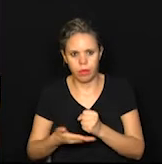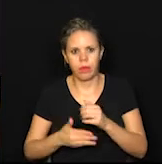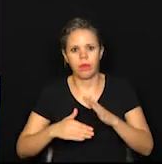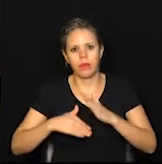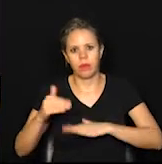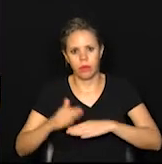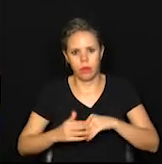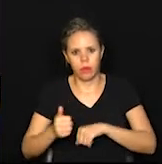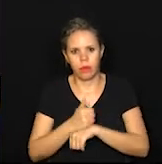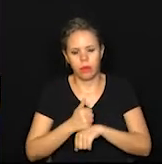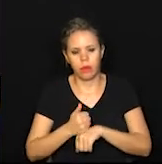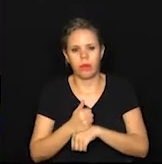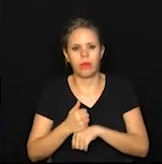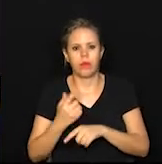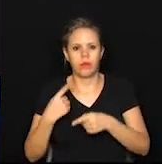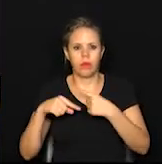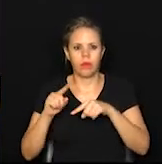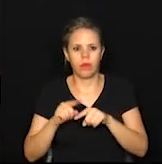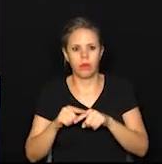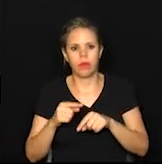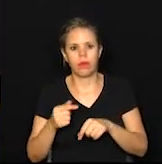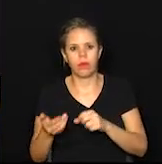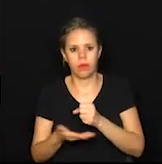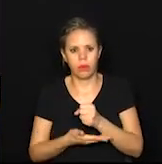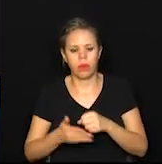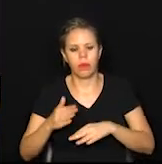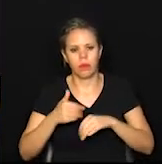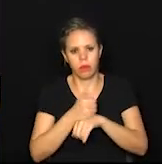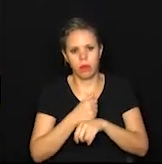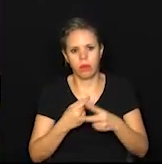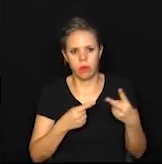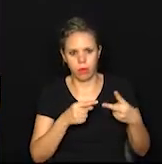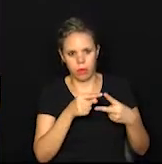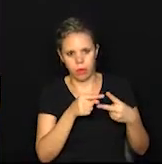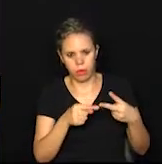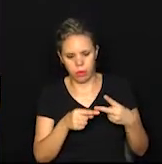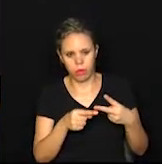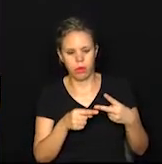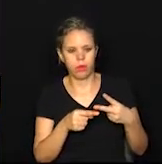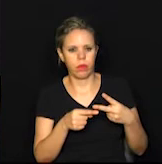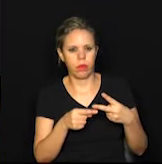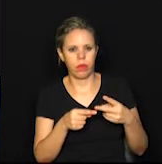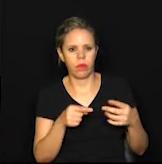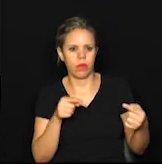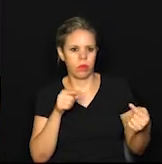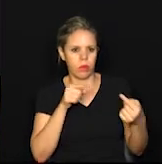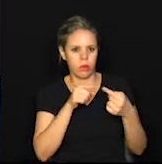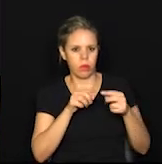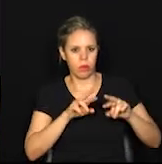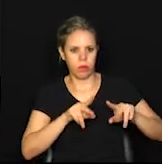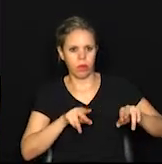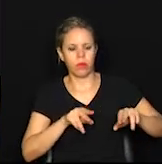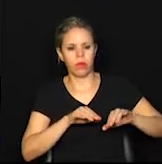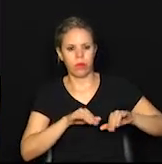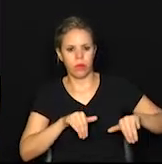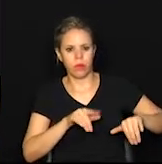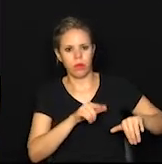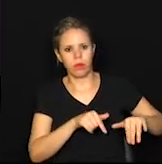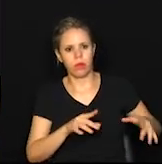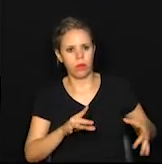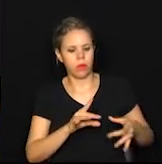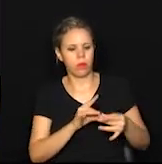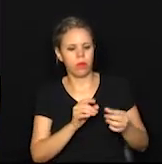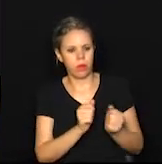paradesporto. Lembrando que amador e profissional são duas linhas que se juntam,